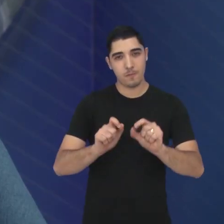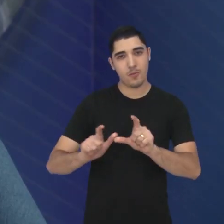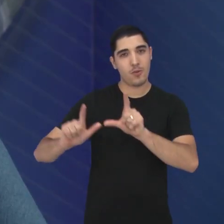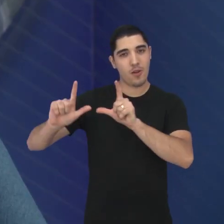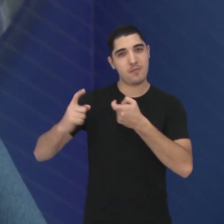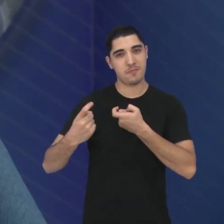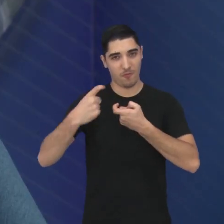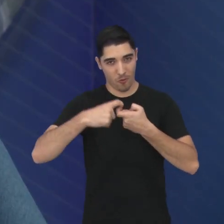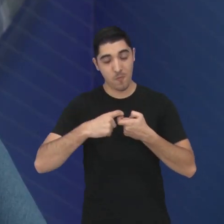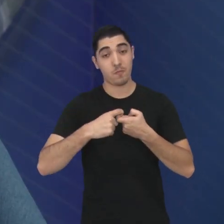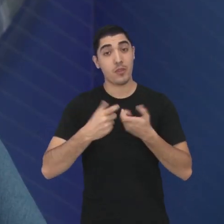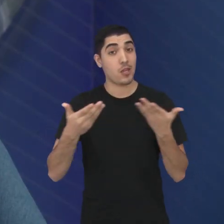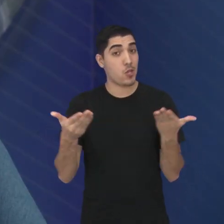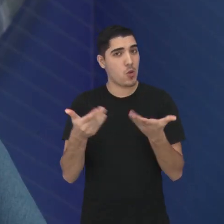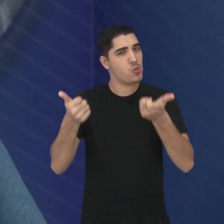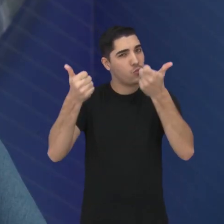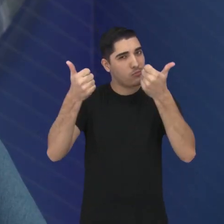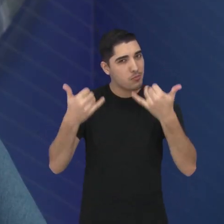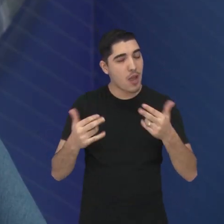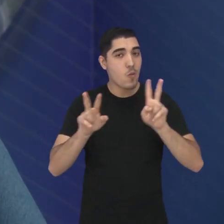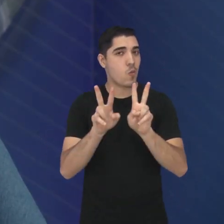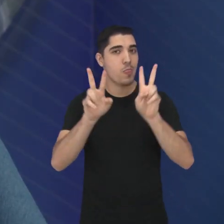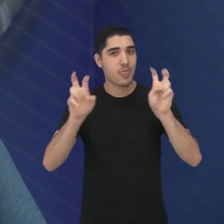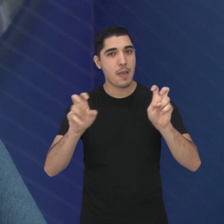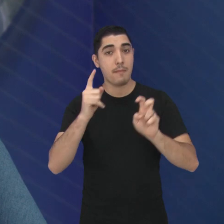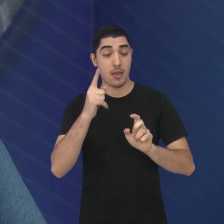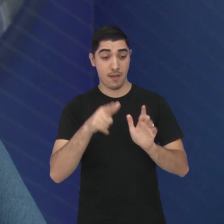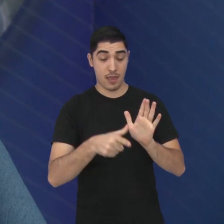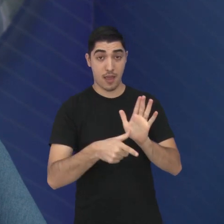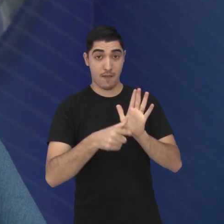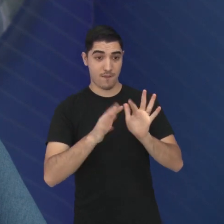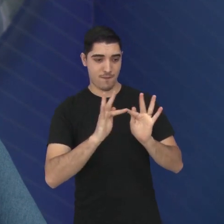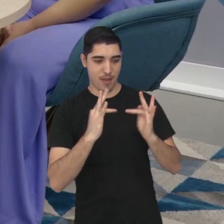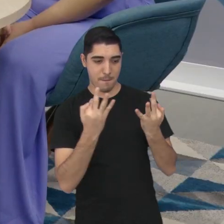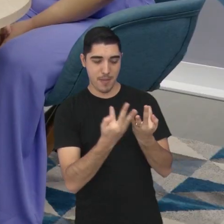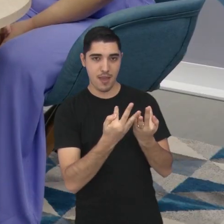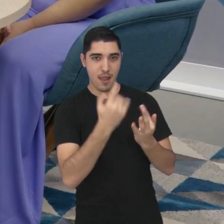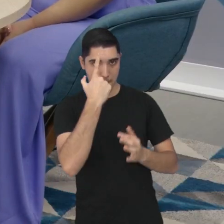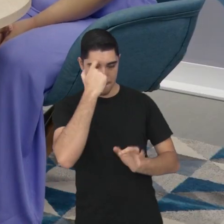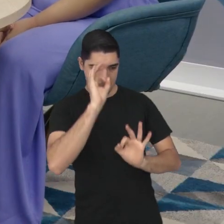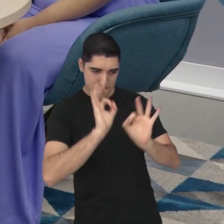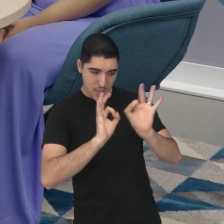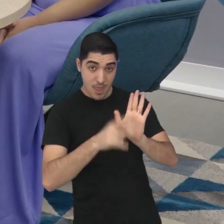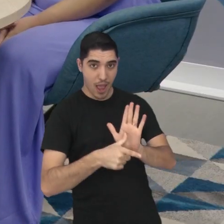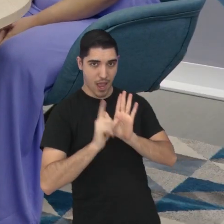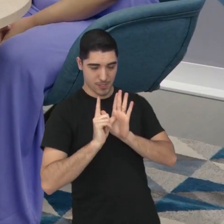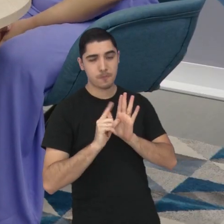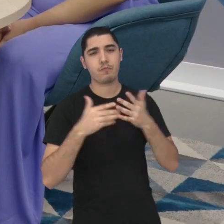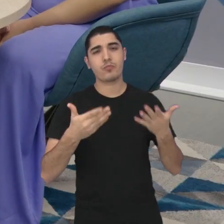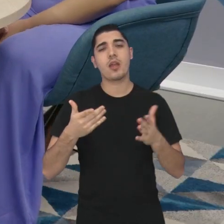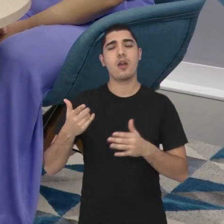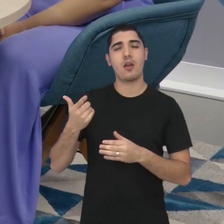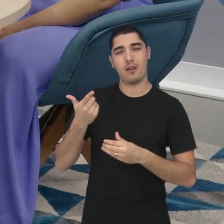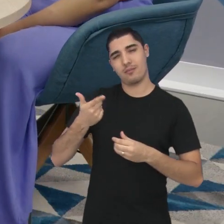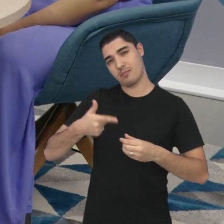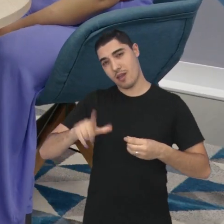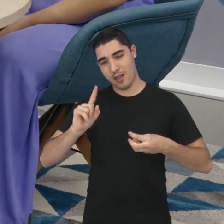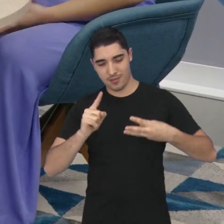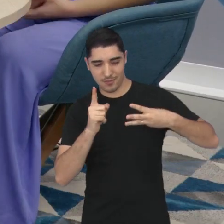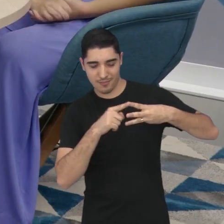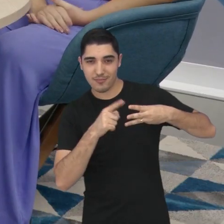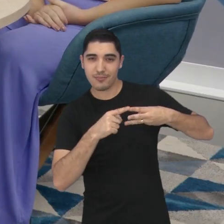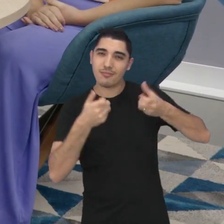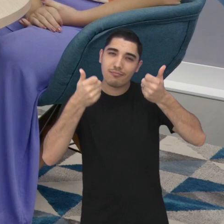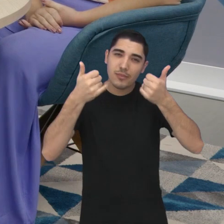Estamos de volta com Diálogos da Cidade, hoje falando sobre planejamento familiar. Bom, a gente finalizou o último bloco falando sobre